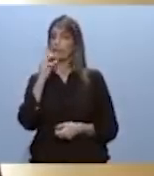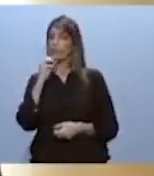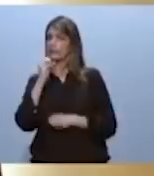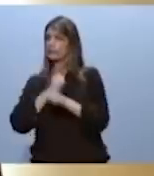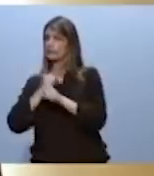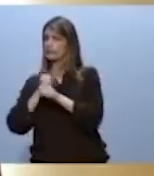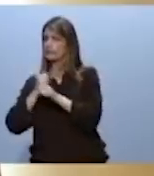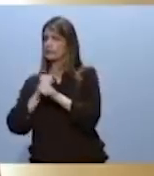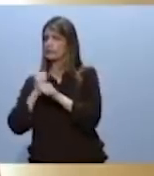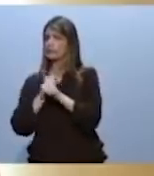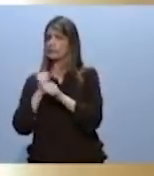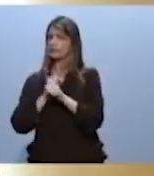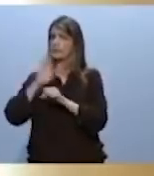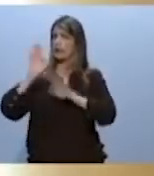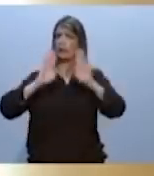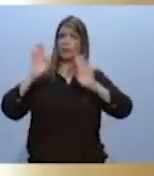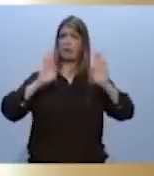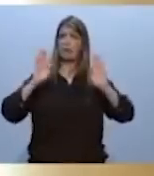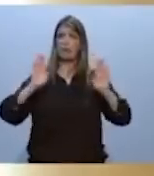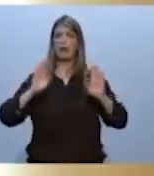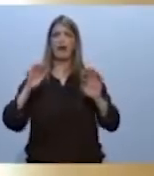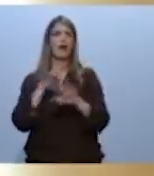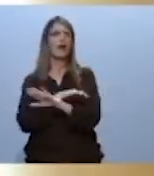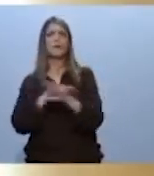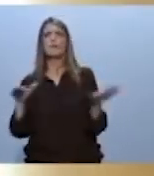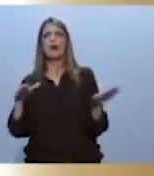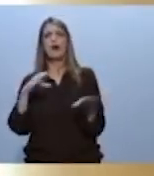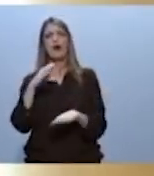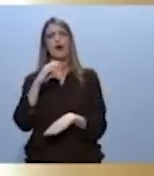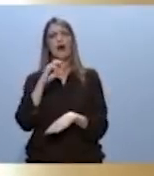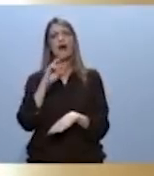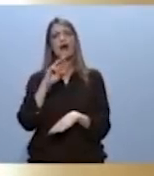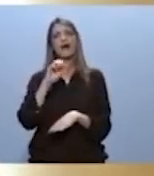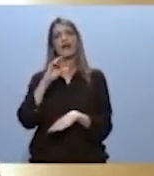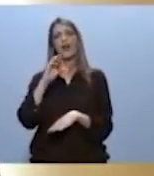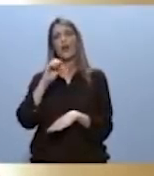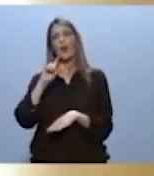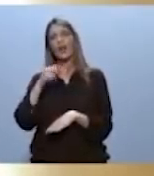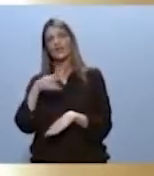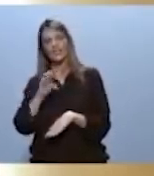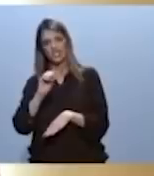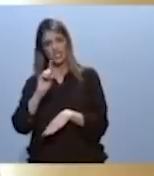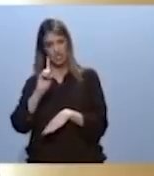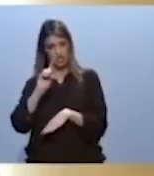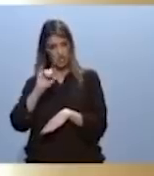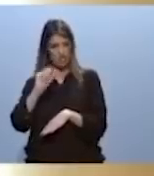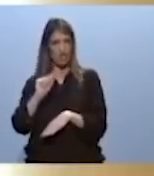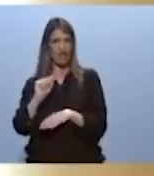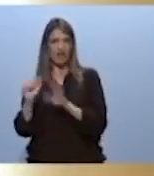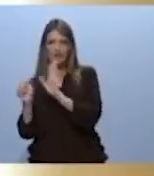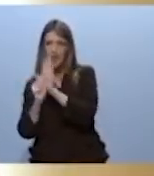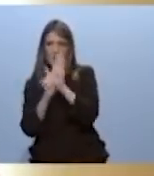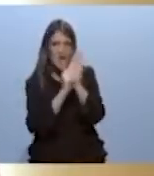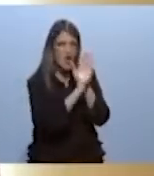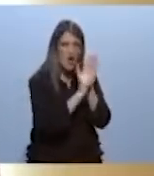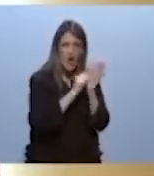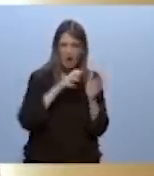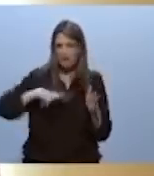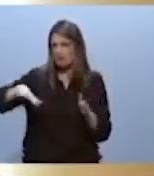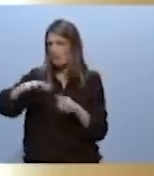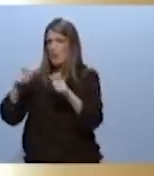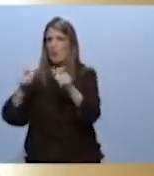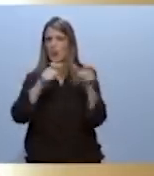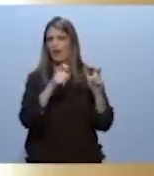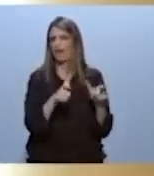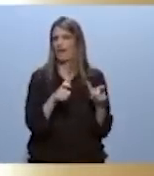candidatos a prefeito prometem acabar com a cracolândia mas ela segue firme e forte Existe algum plano Integrado de fato para